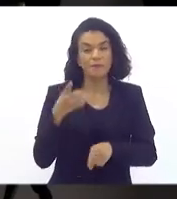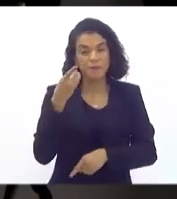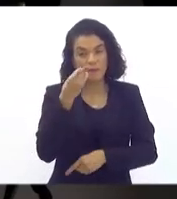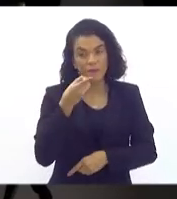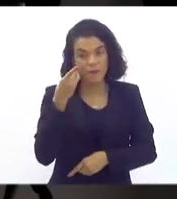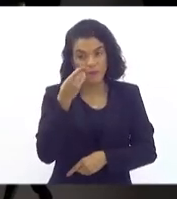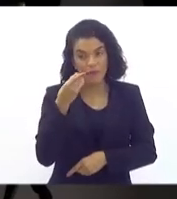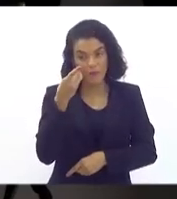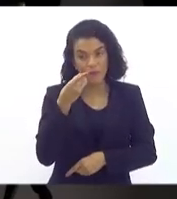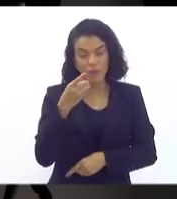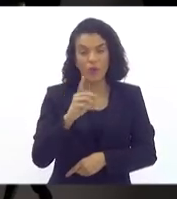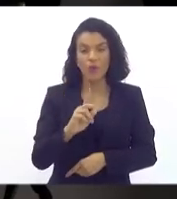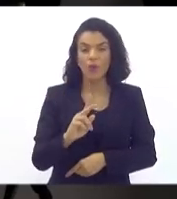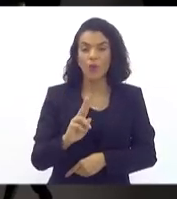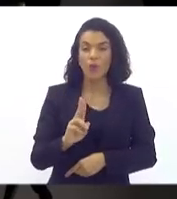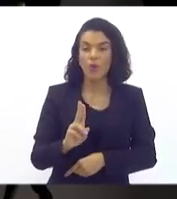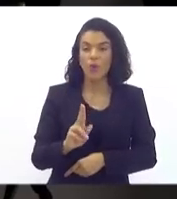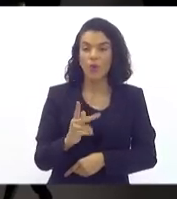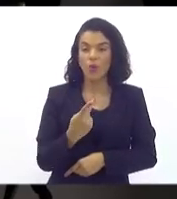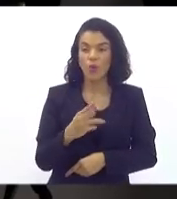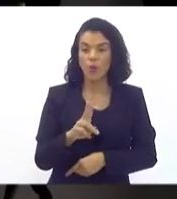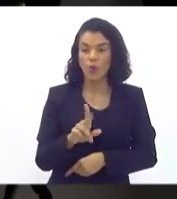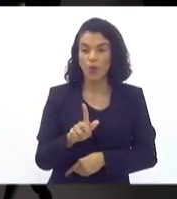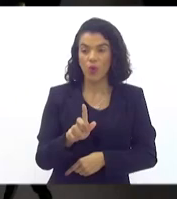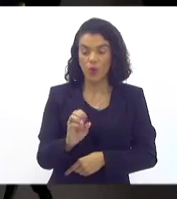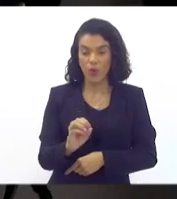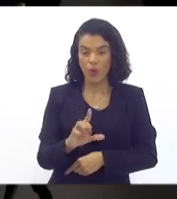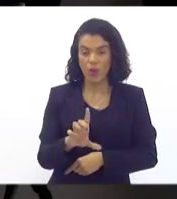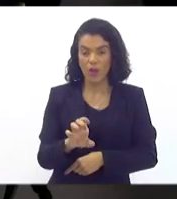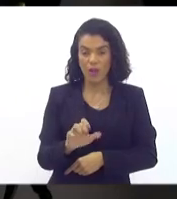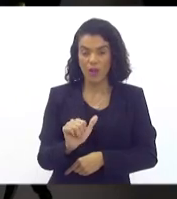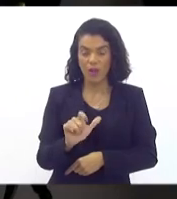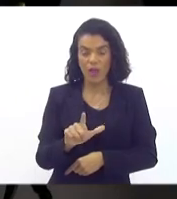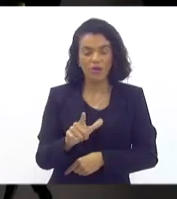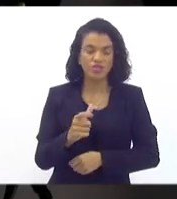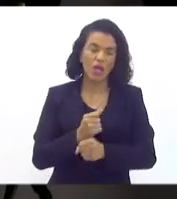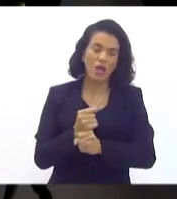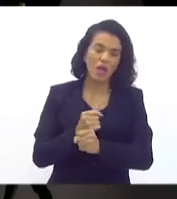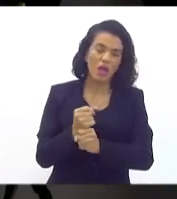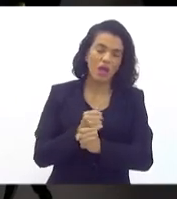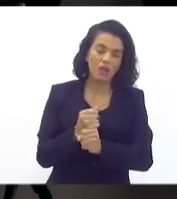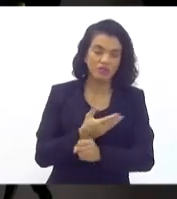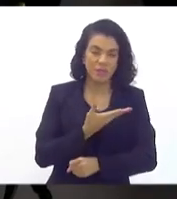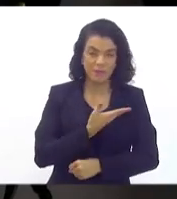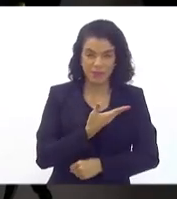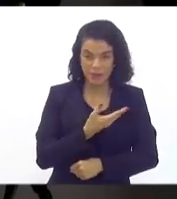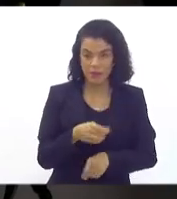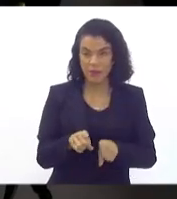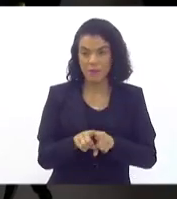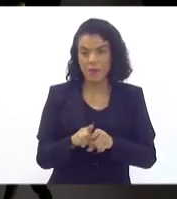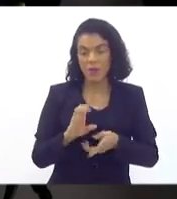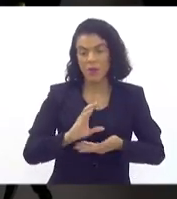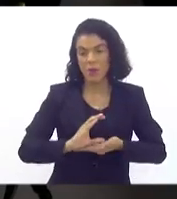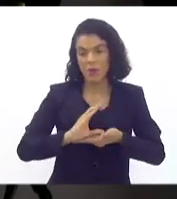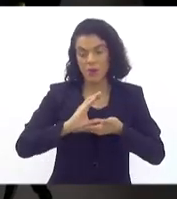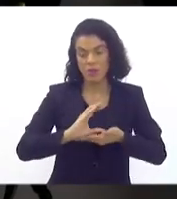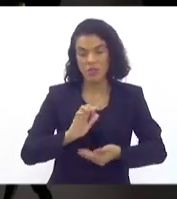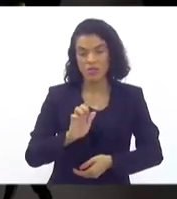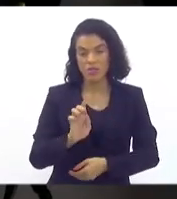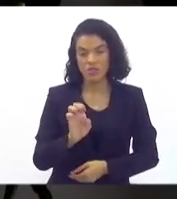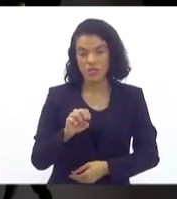deputado Hugo Leal meu amigo já de longa data já cumprimentar os outros conselheiros